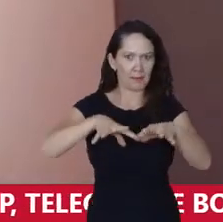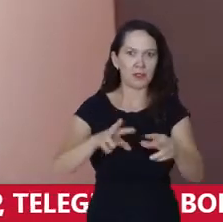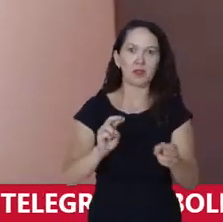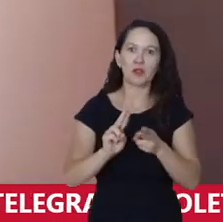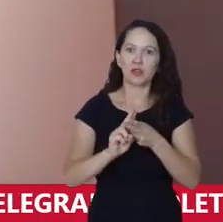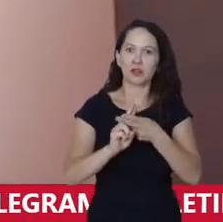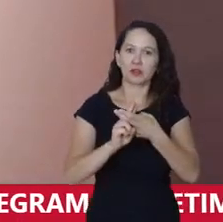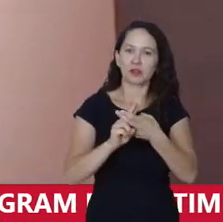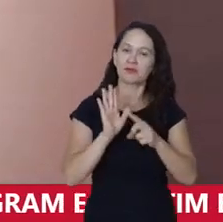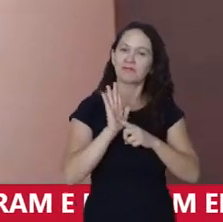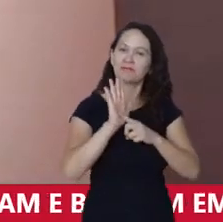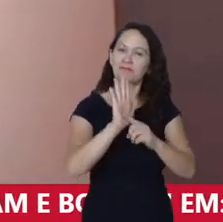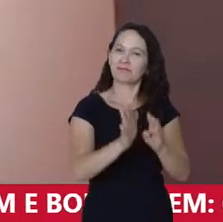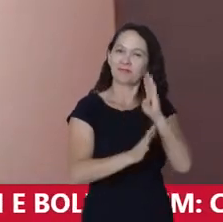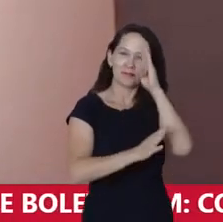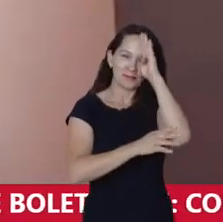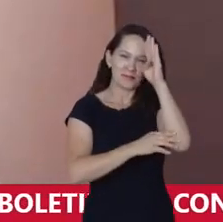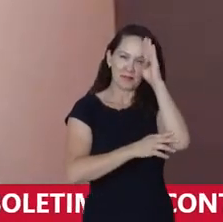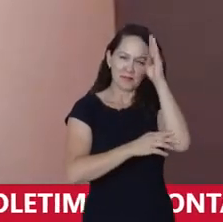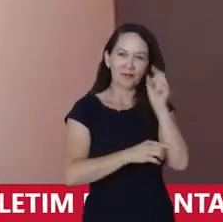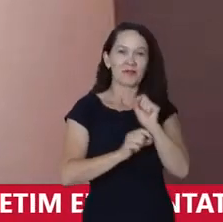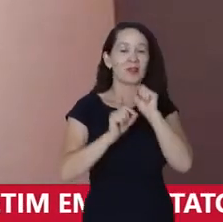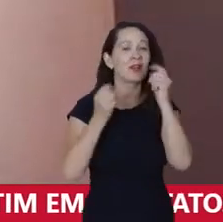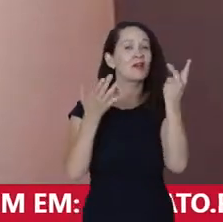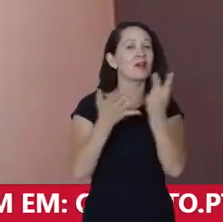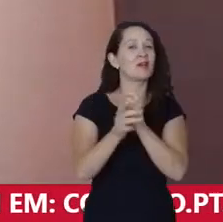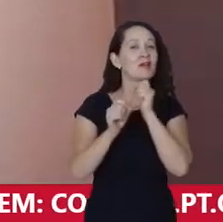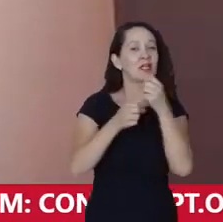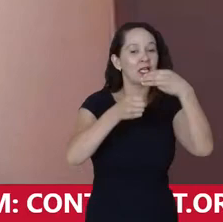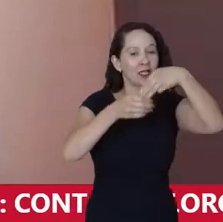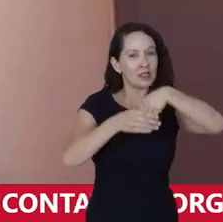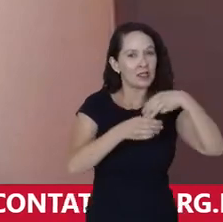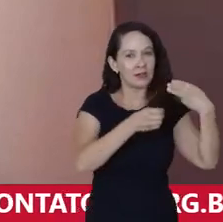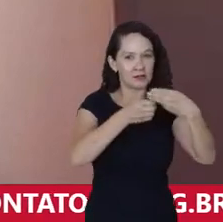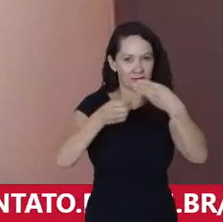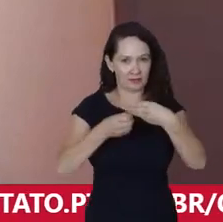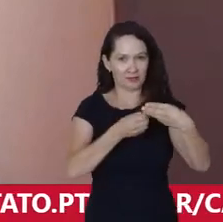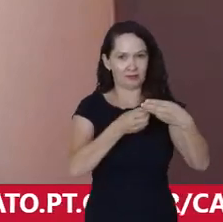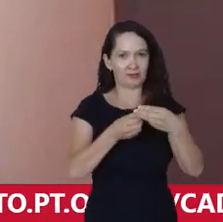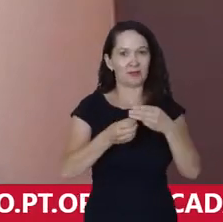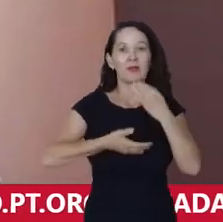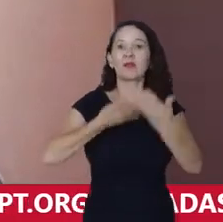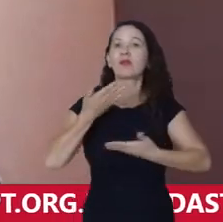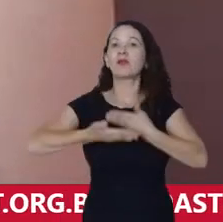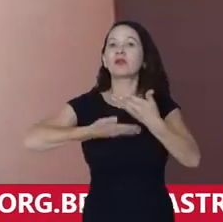mostrou fundamental e decisivo, ele acontece nos municípios a partir